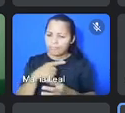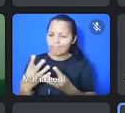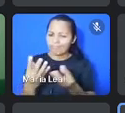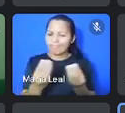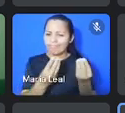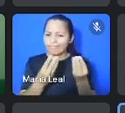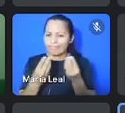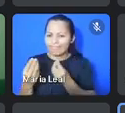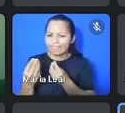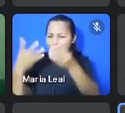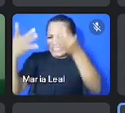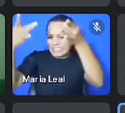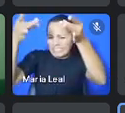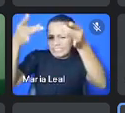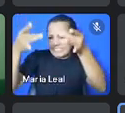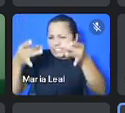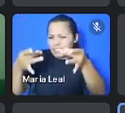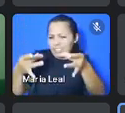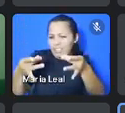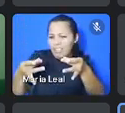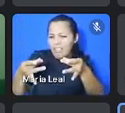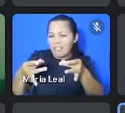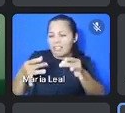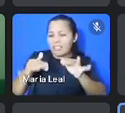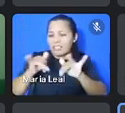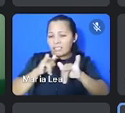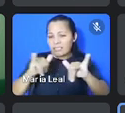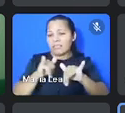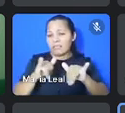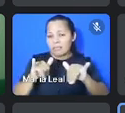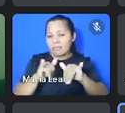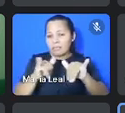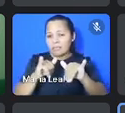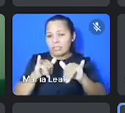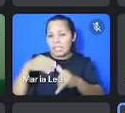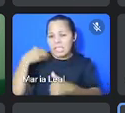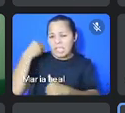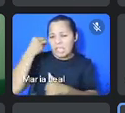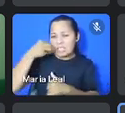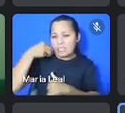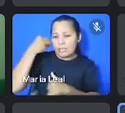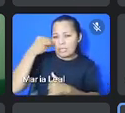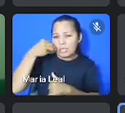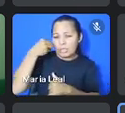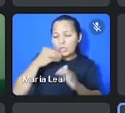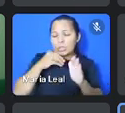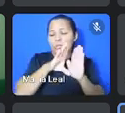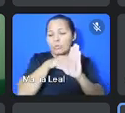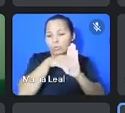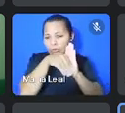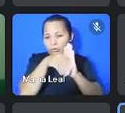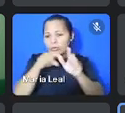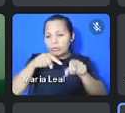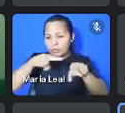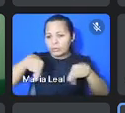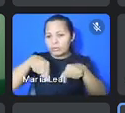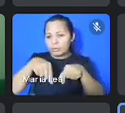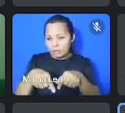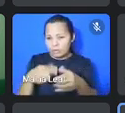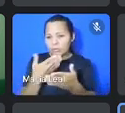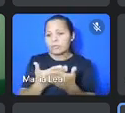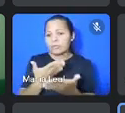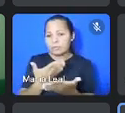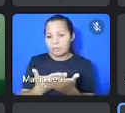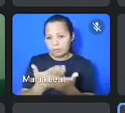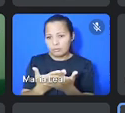uma riqueza de informações, de experiências, de conteúdo para a sala de aula. Então,